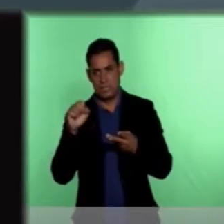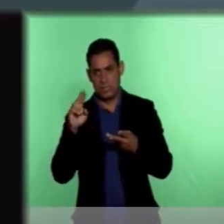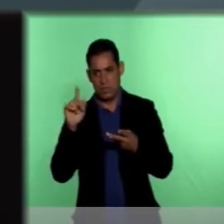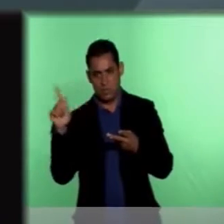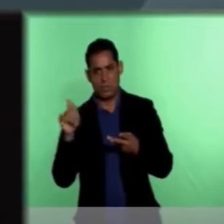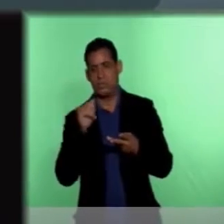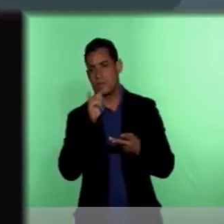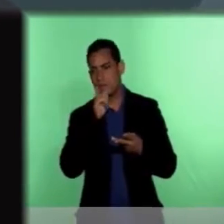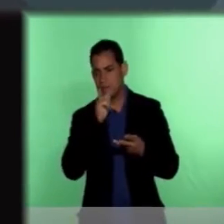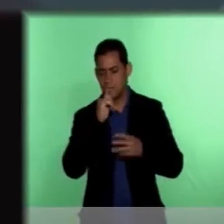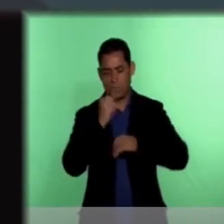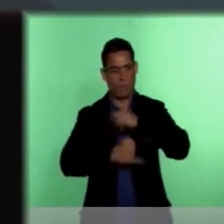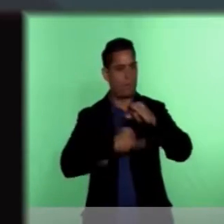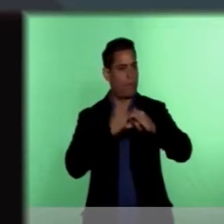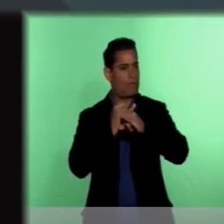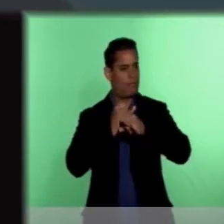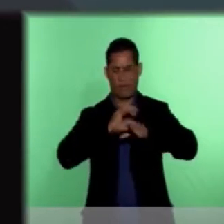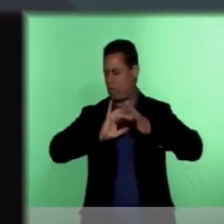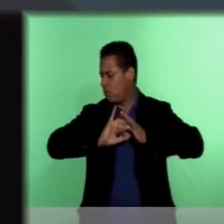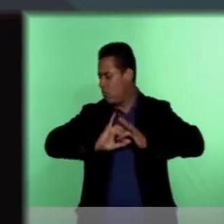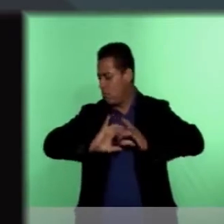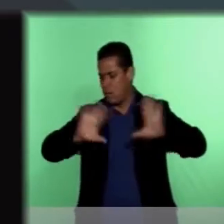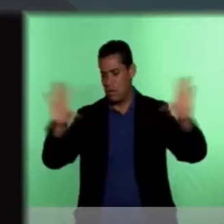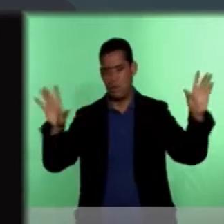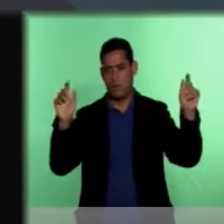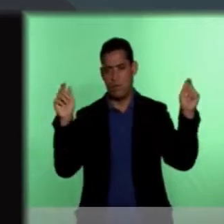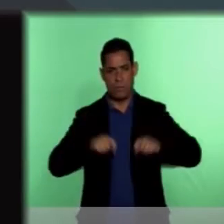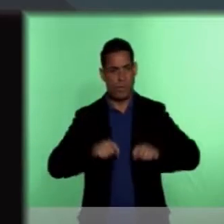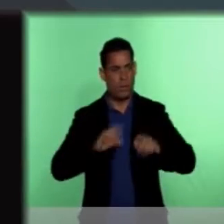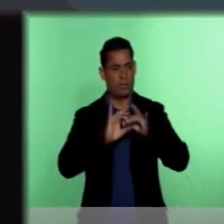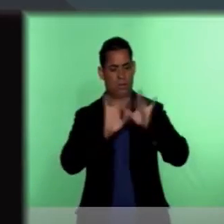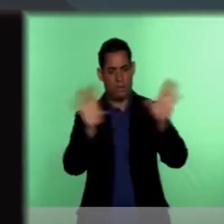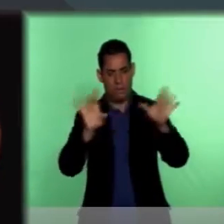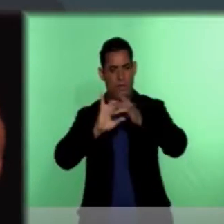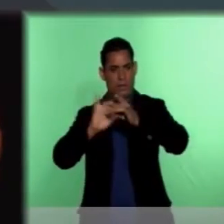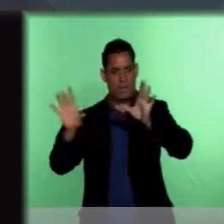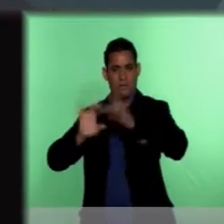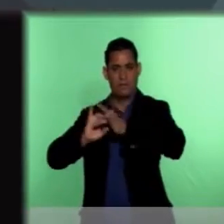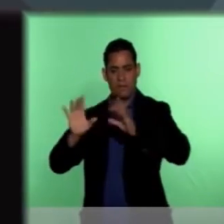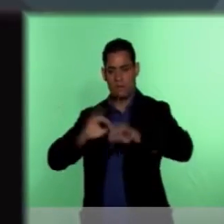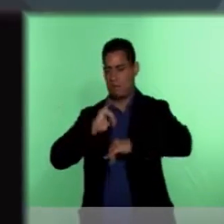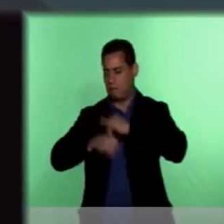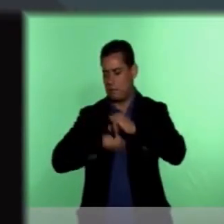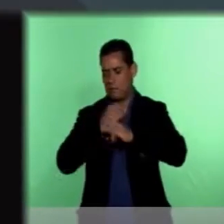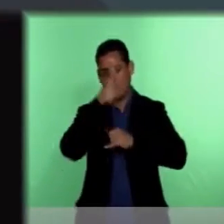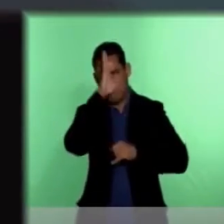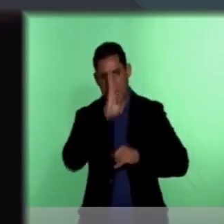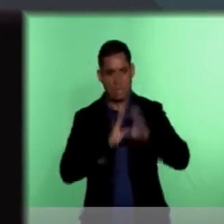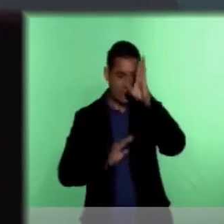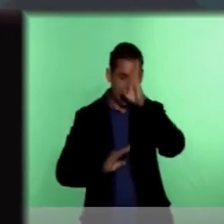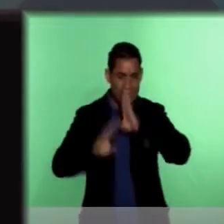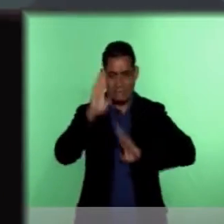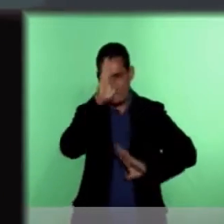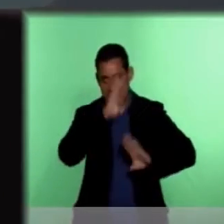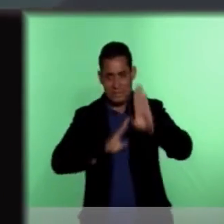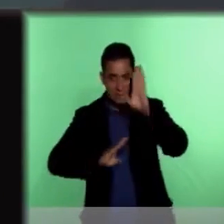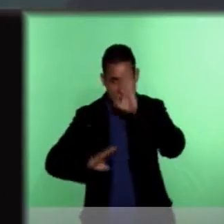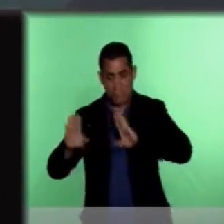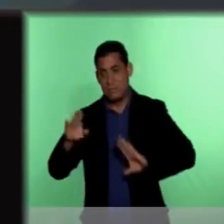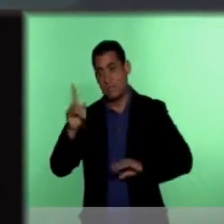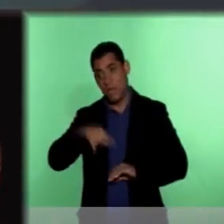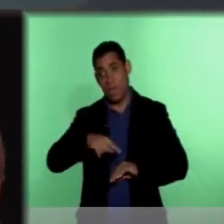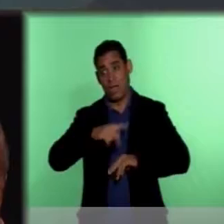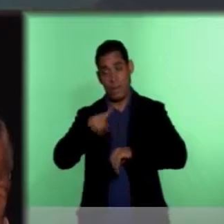larga lá, toda hora você tem, o seu celular está avisando que tem uma nova rede de banda larga, gratuita para você usar, é um sistema, um país